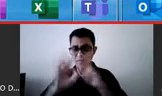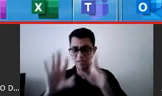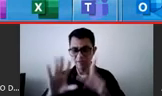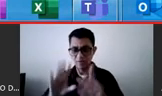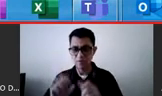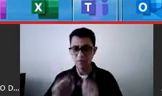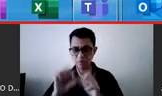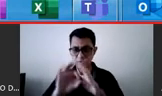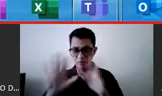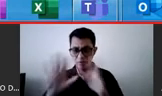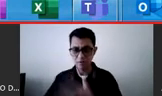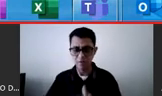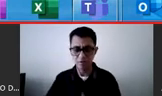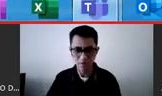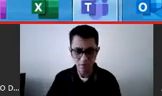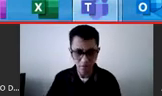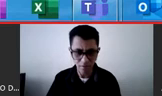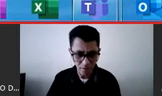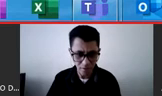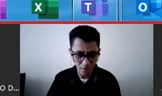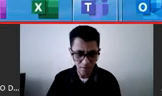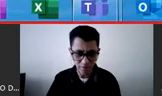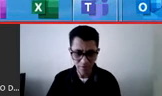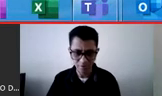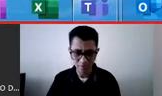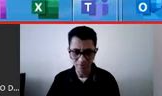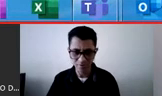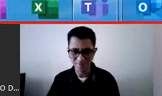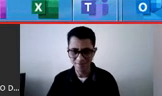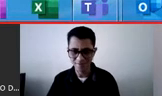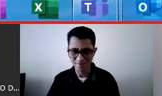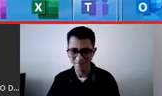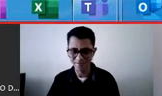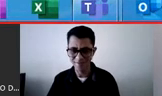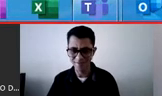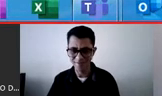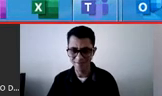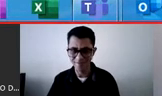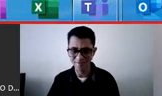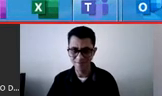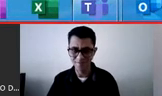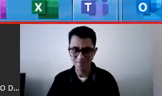Fique à disposição. Eu não vou falar mais nada, porque eu já falei muito, hein?